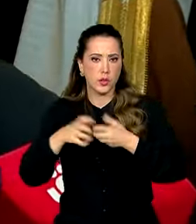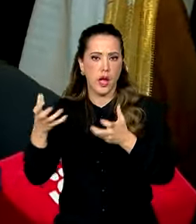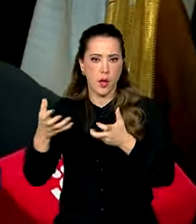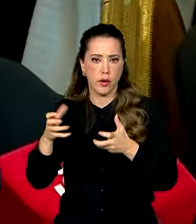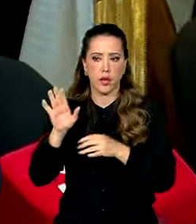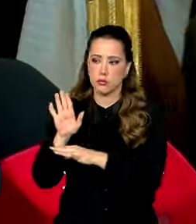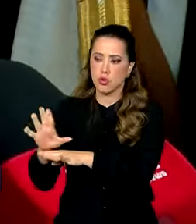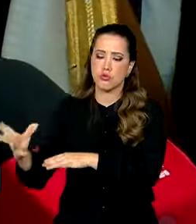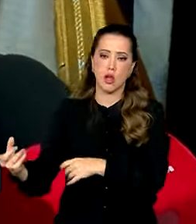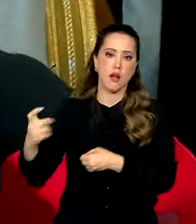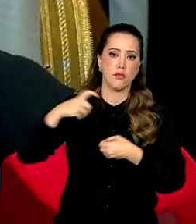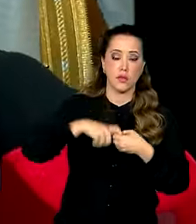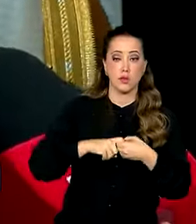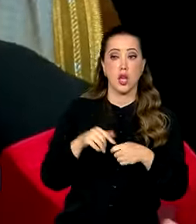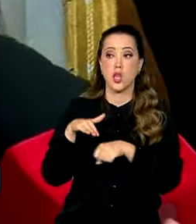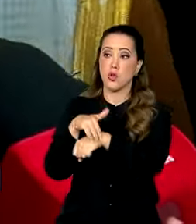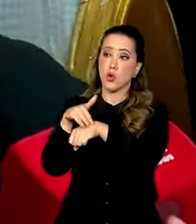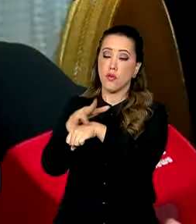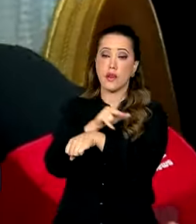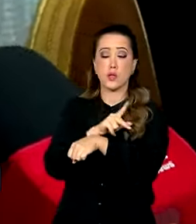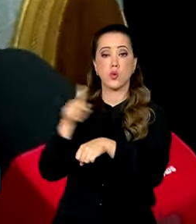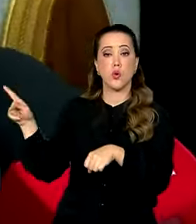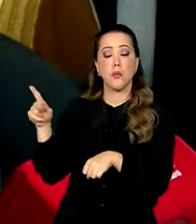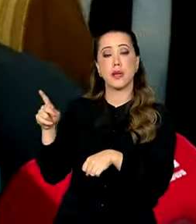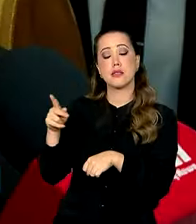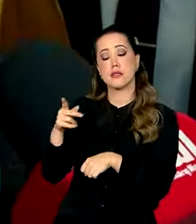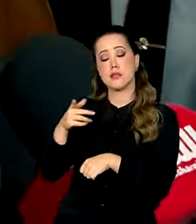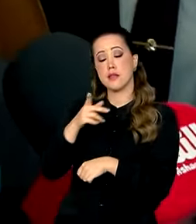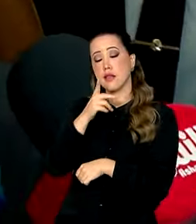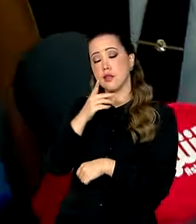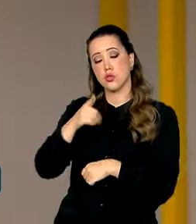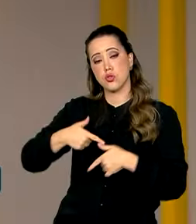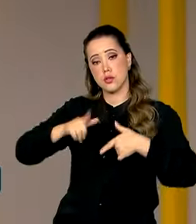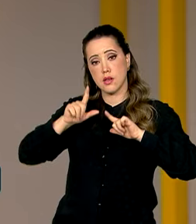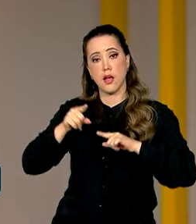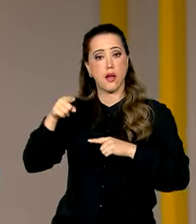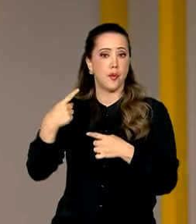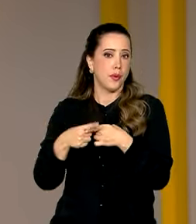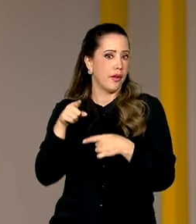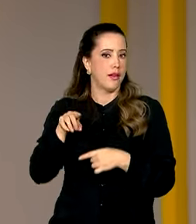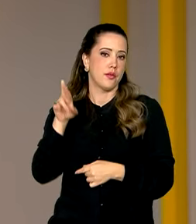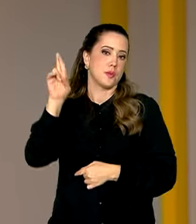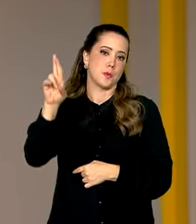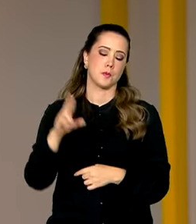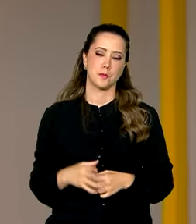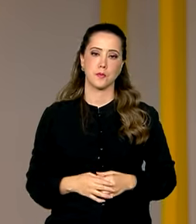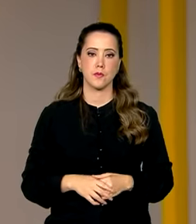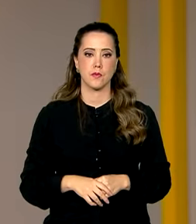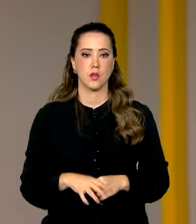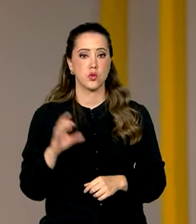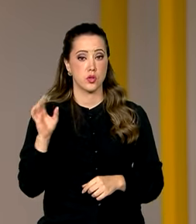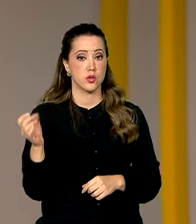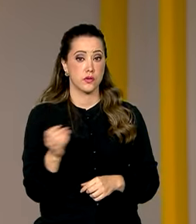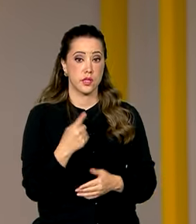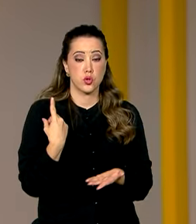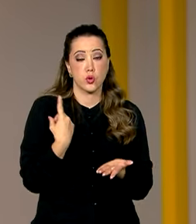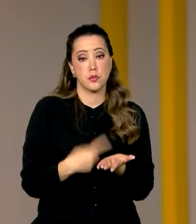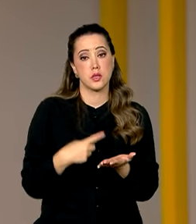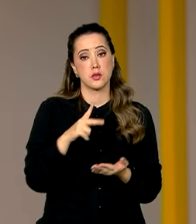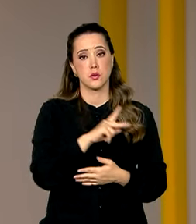com o presidente porque o presidente é o presidente. É isso. Olha, apenas uma atualização na